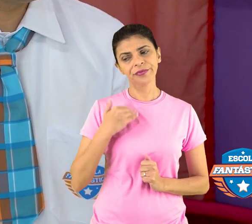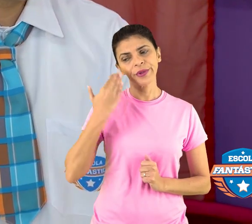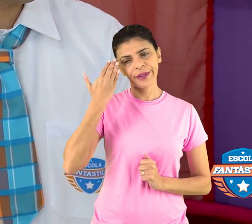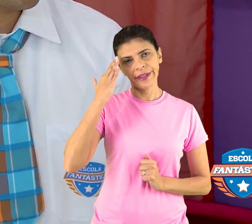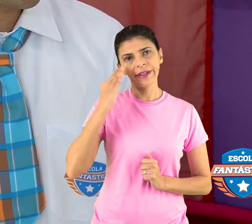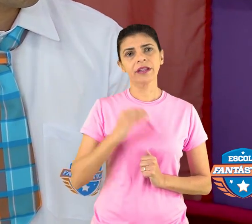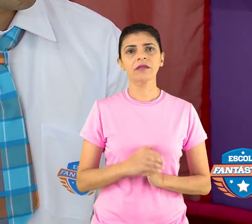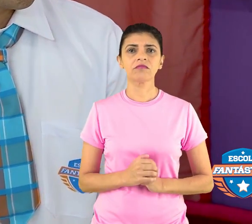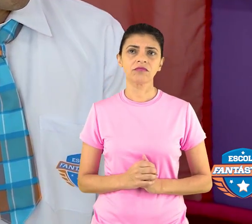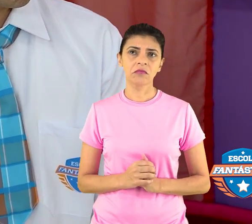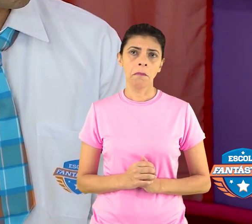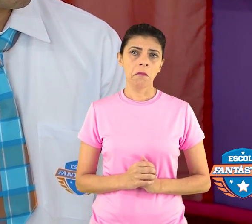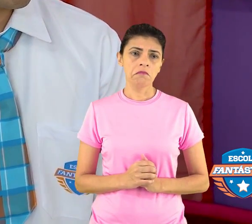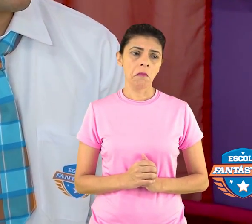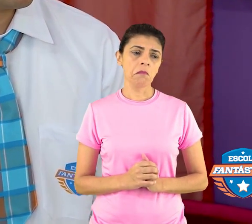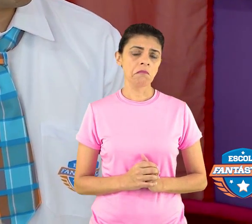entender.